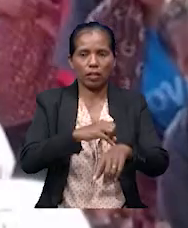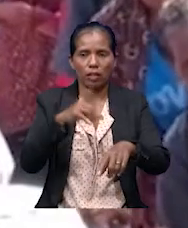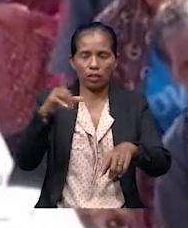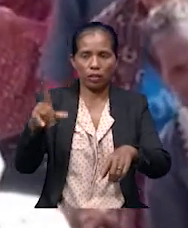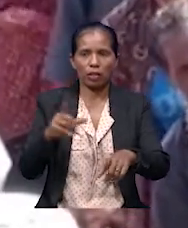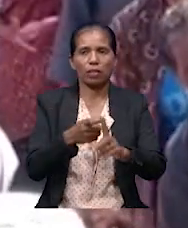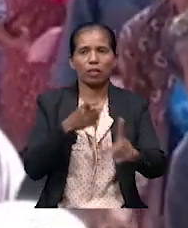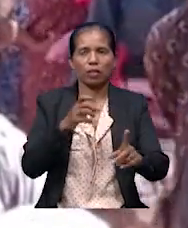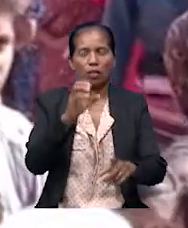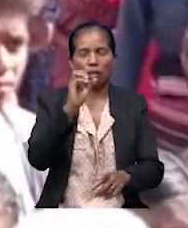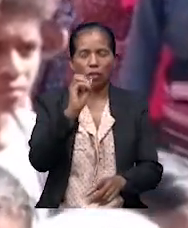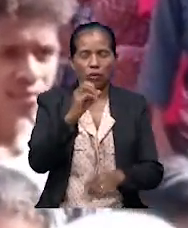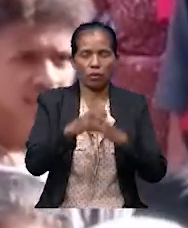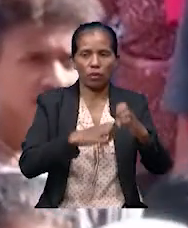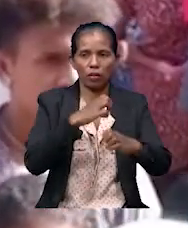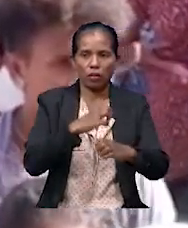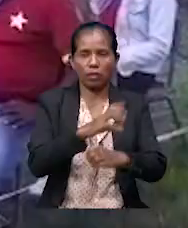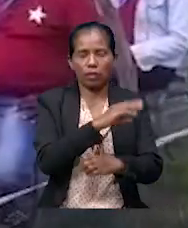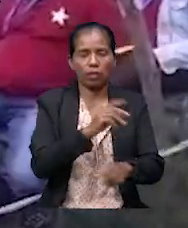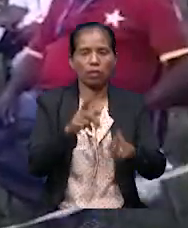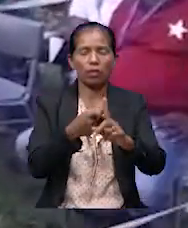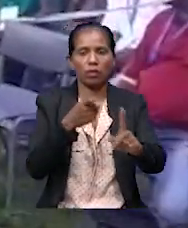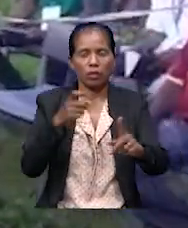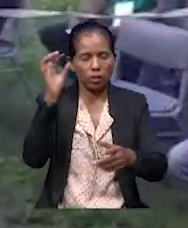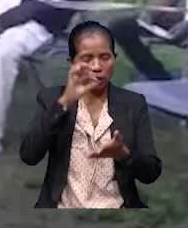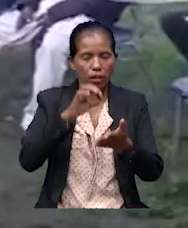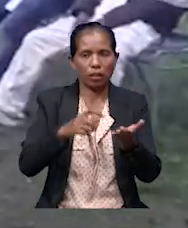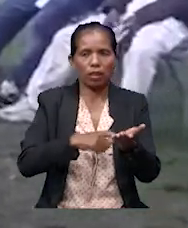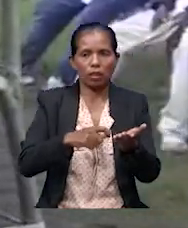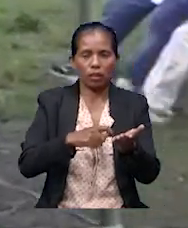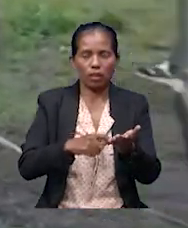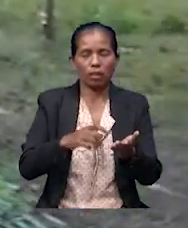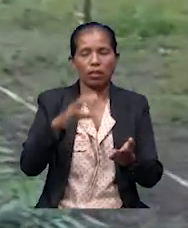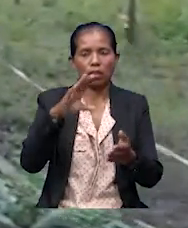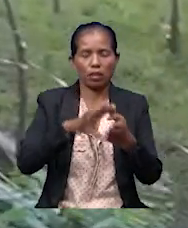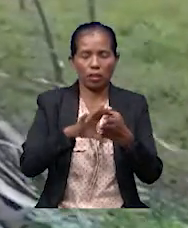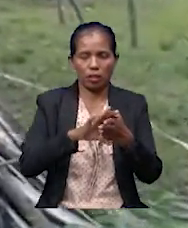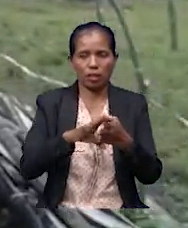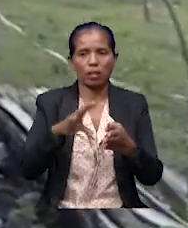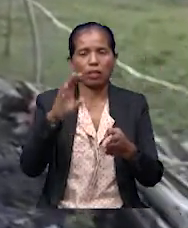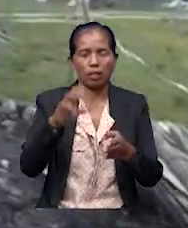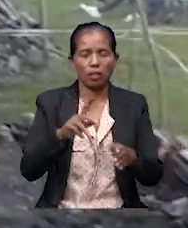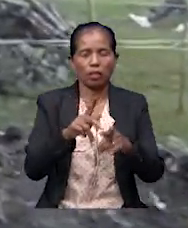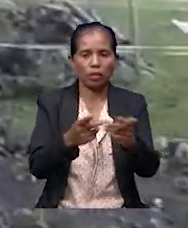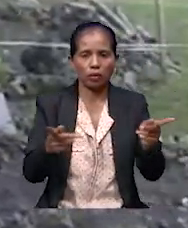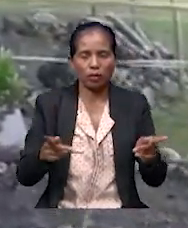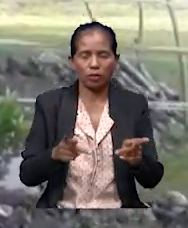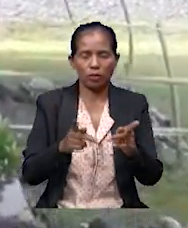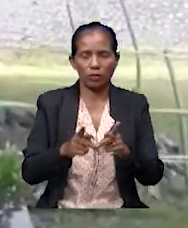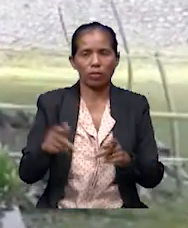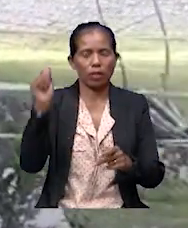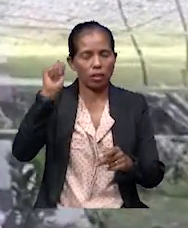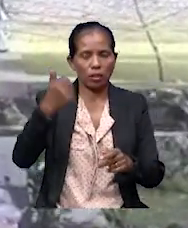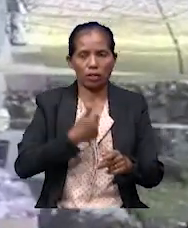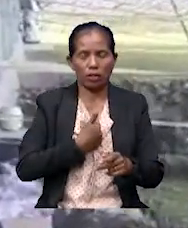Sira husi União Europeia, Nofiscai Sira husi Secretaria Técnico Administração Eleitoral, nomos fiscais husi cada candidato. Tir